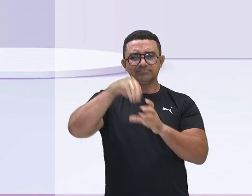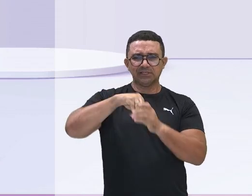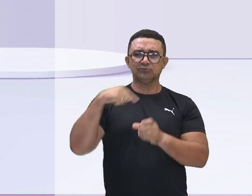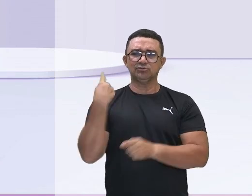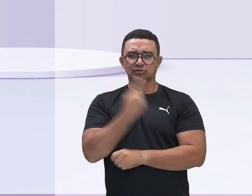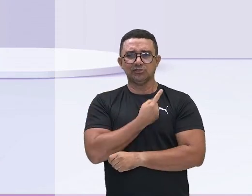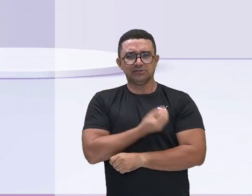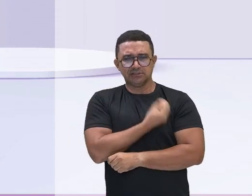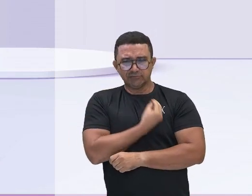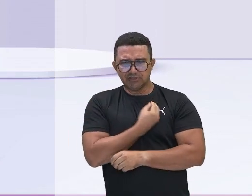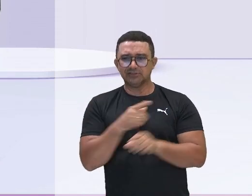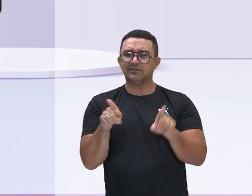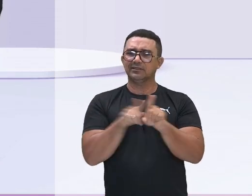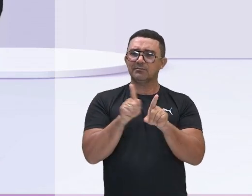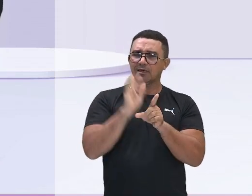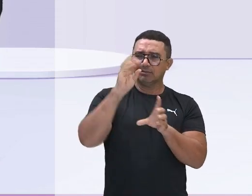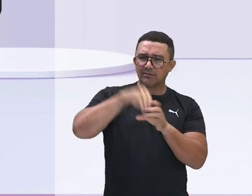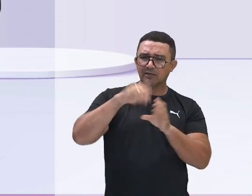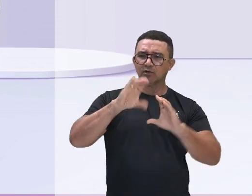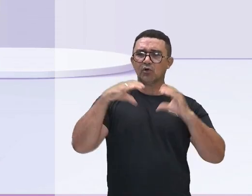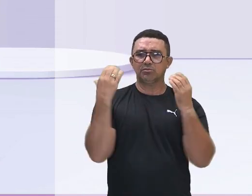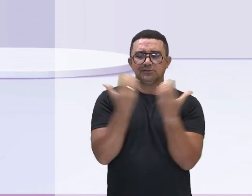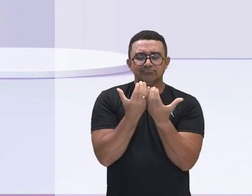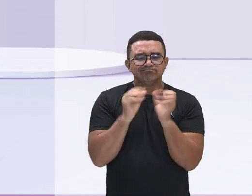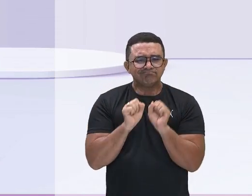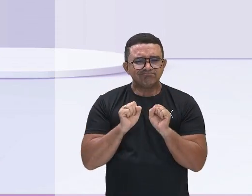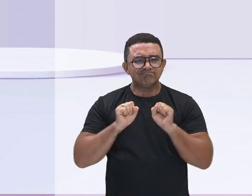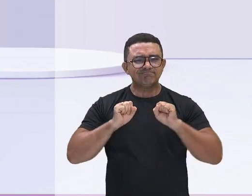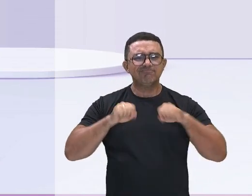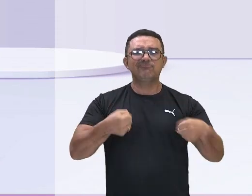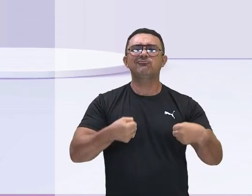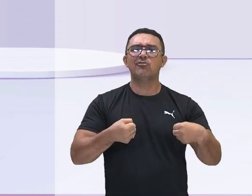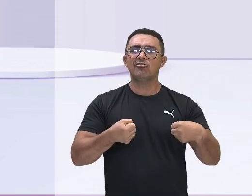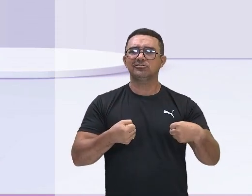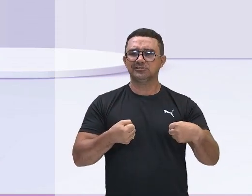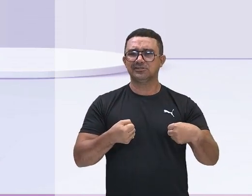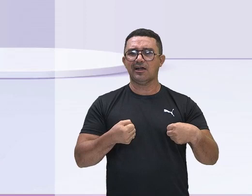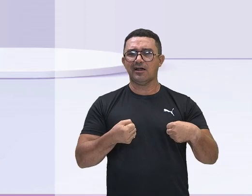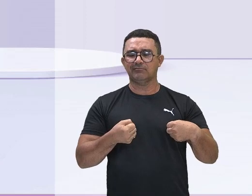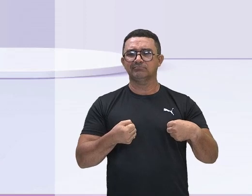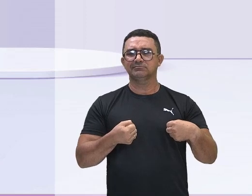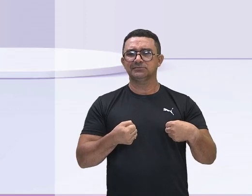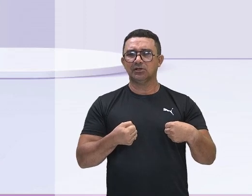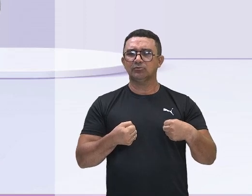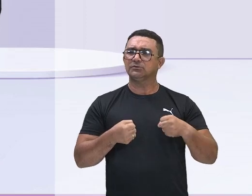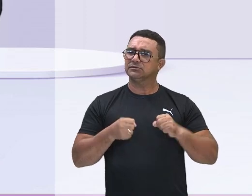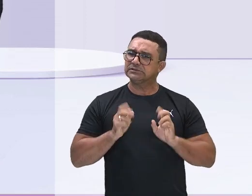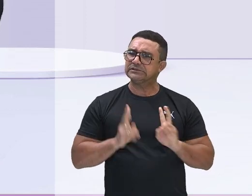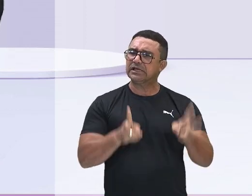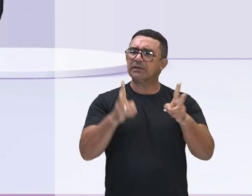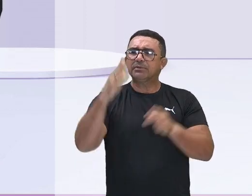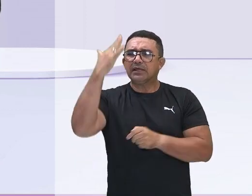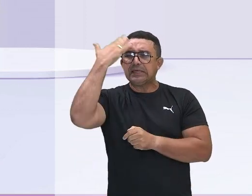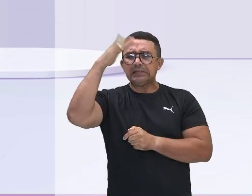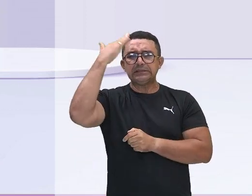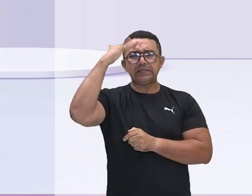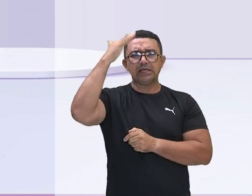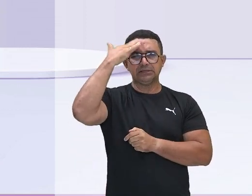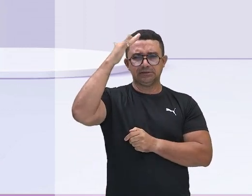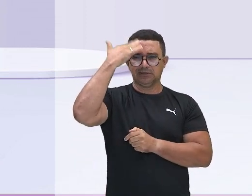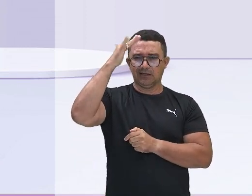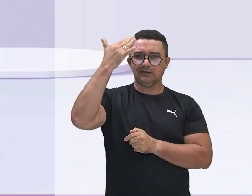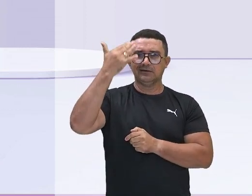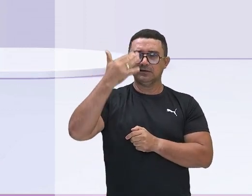nossas comunidades. Vamos nos esforçar para ouvir atentamente, compreender profundamente